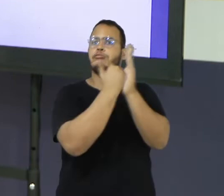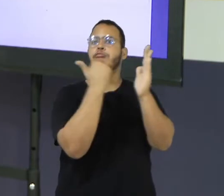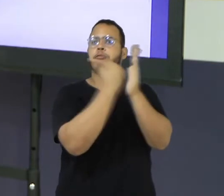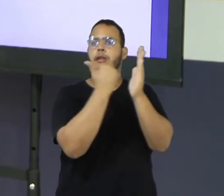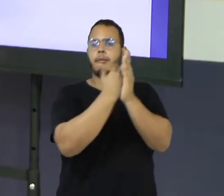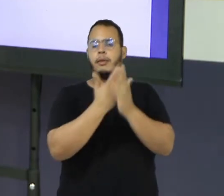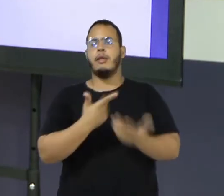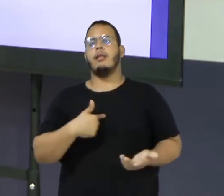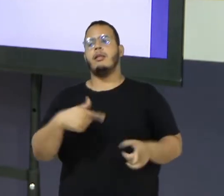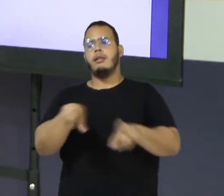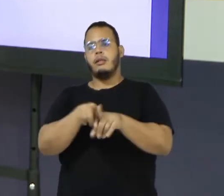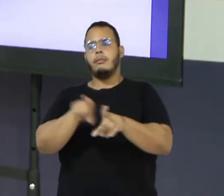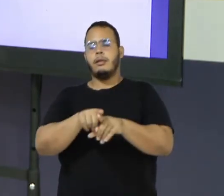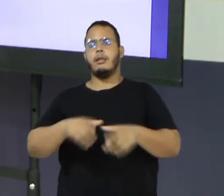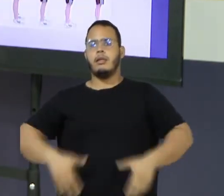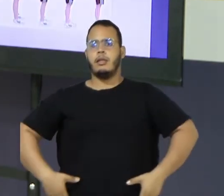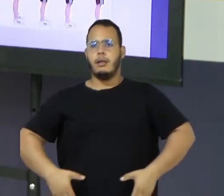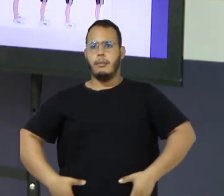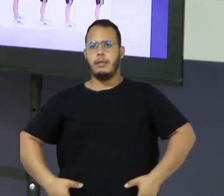da bacia, ok?